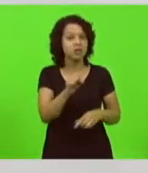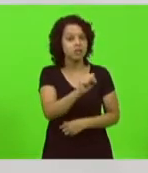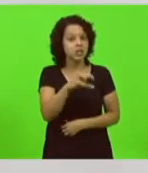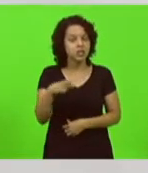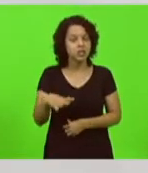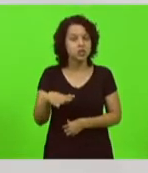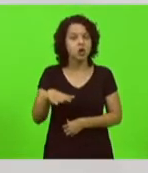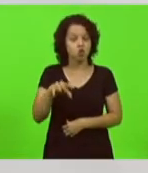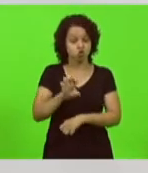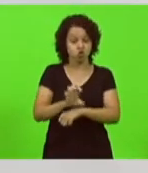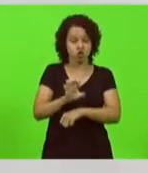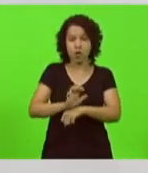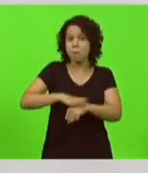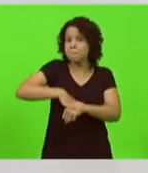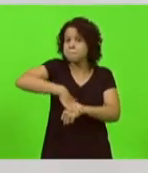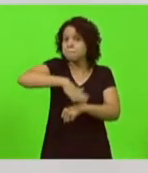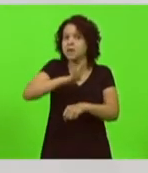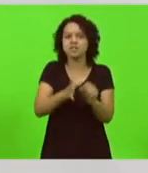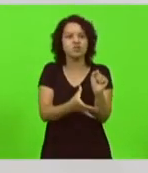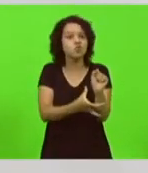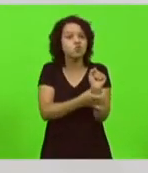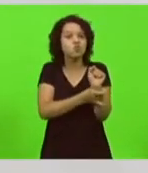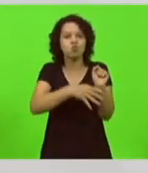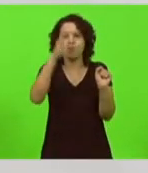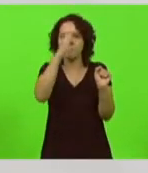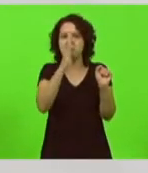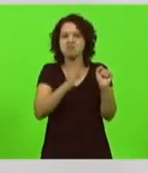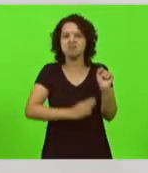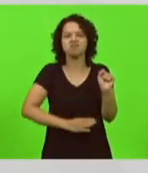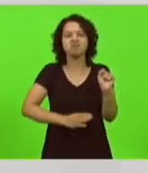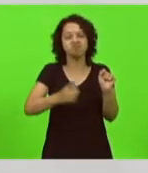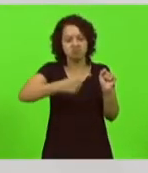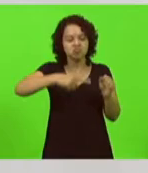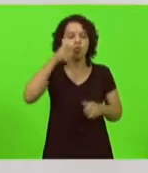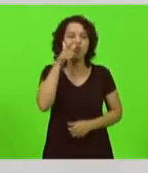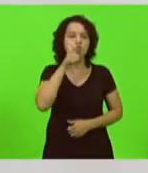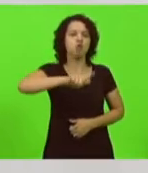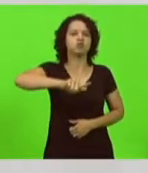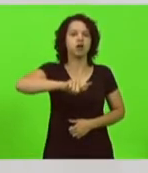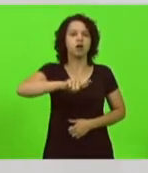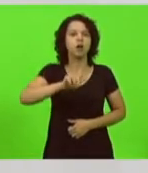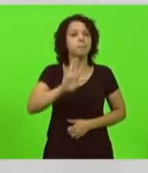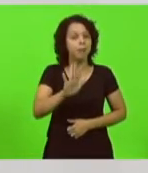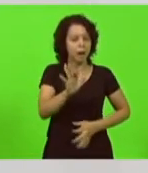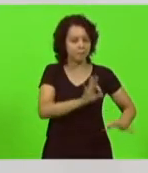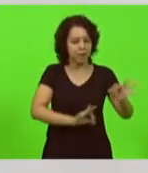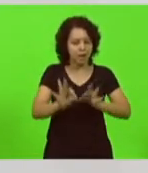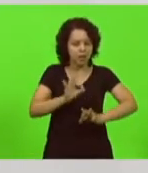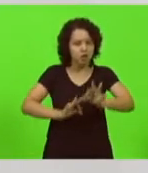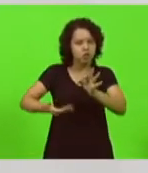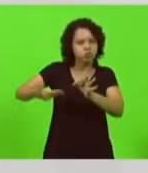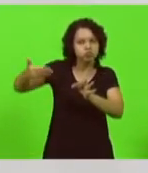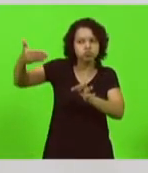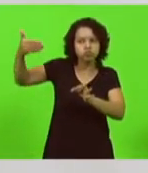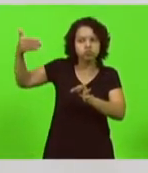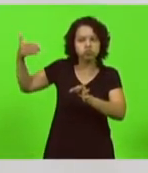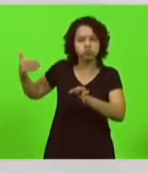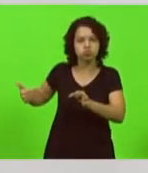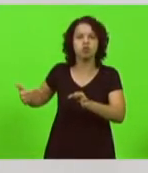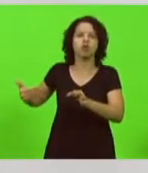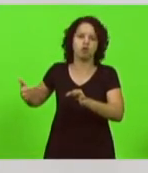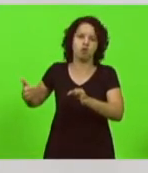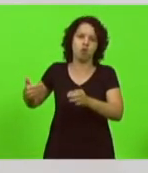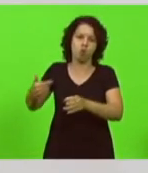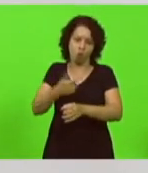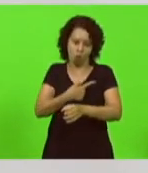mais seguro do Brasil, um patamar conquistado hoje, mas que começou a ser planejado desde os primeiros dias do